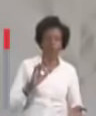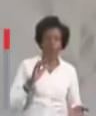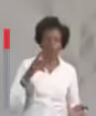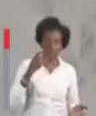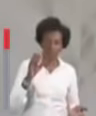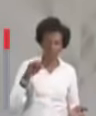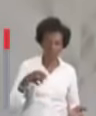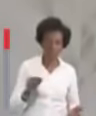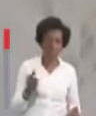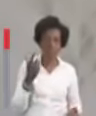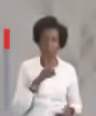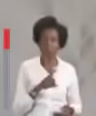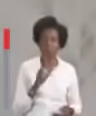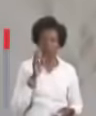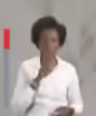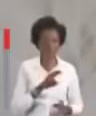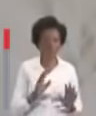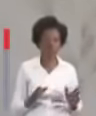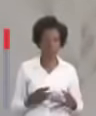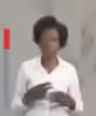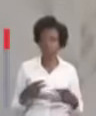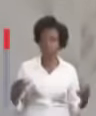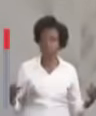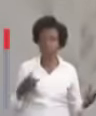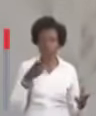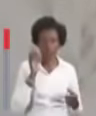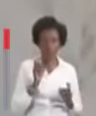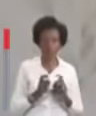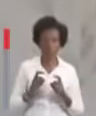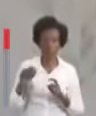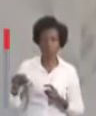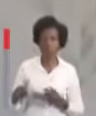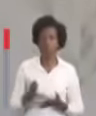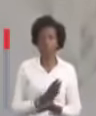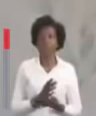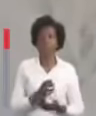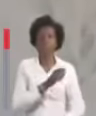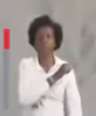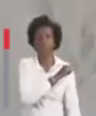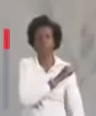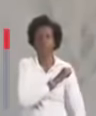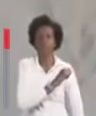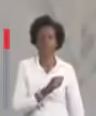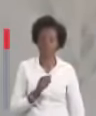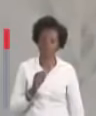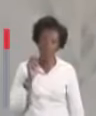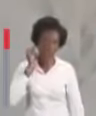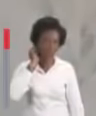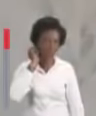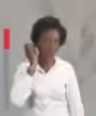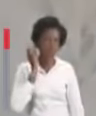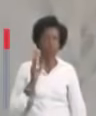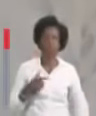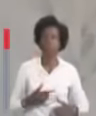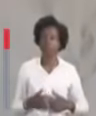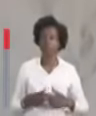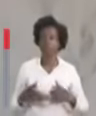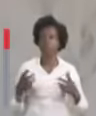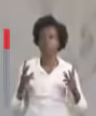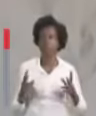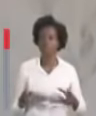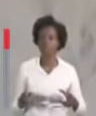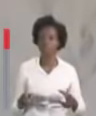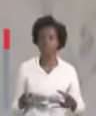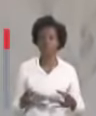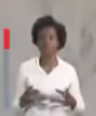Inclusive eu já vi vários deles me reunir ontem aqui com alguns alunos que estão nessa situação oi